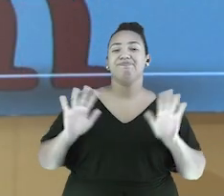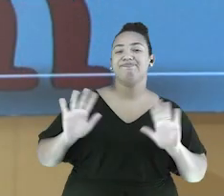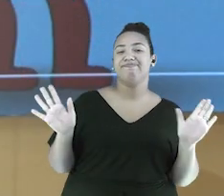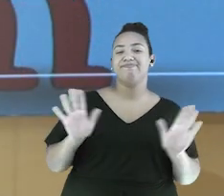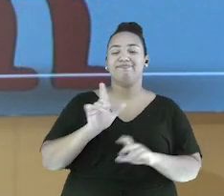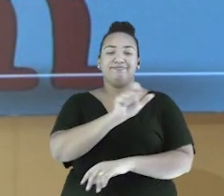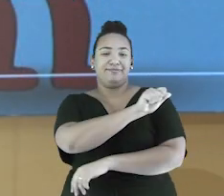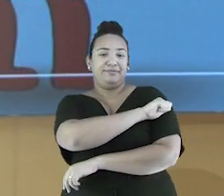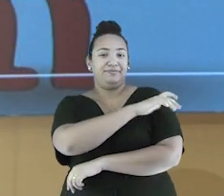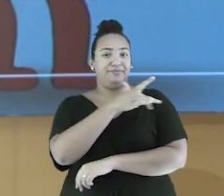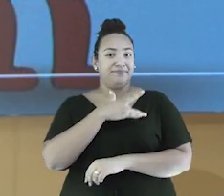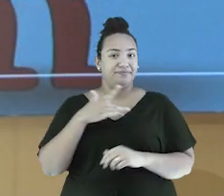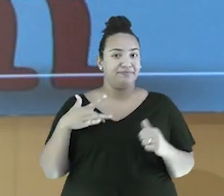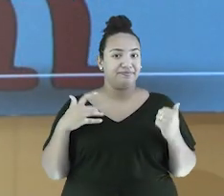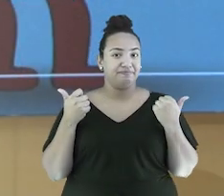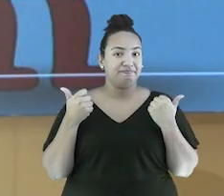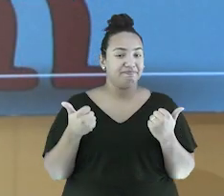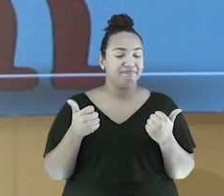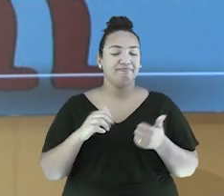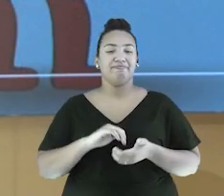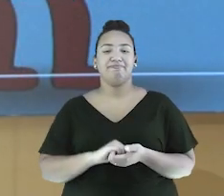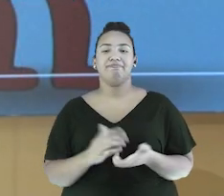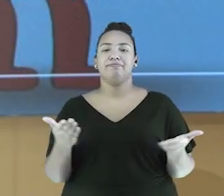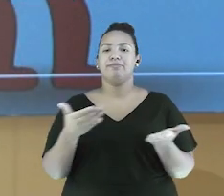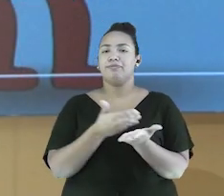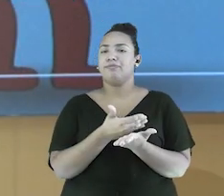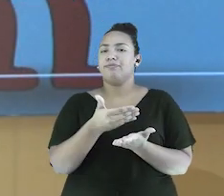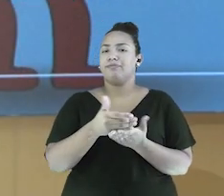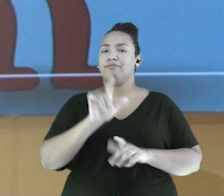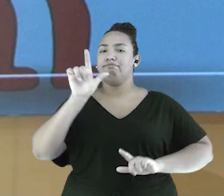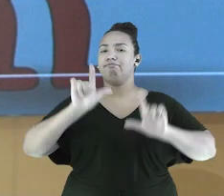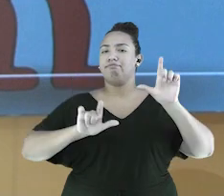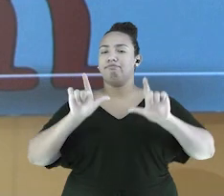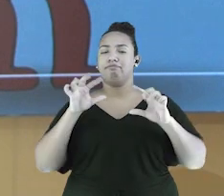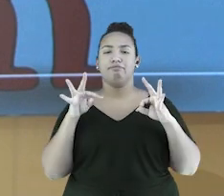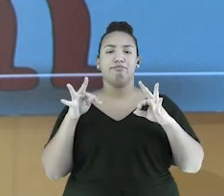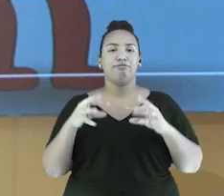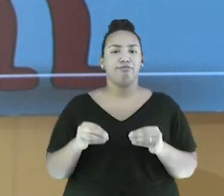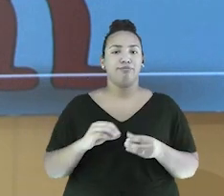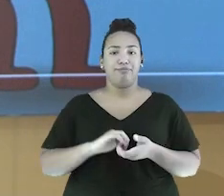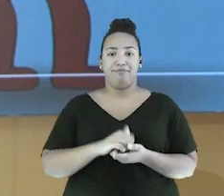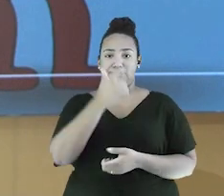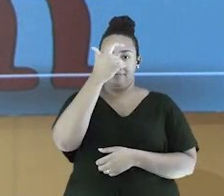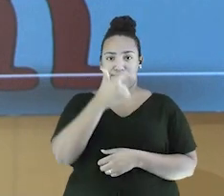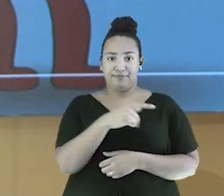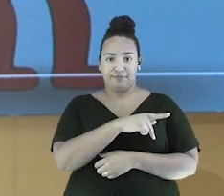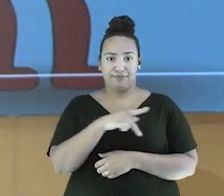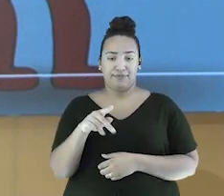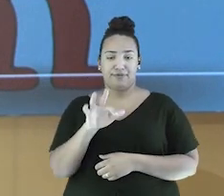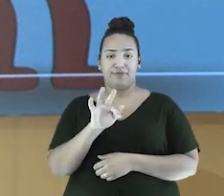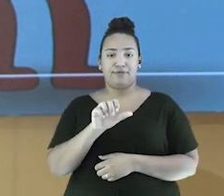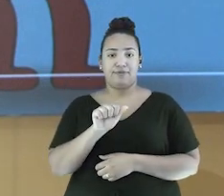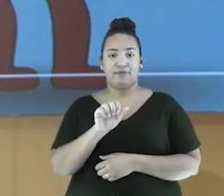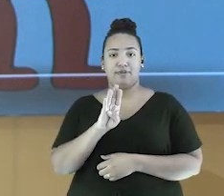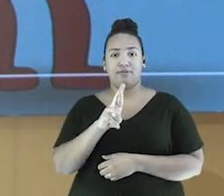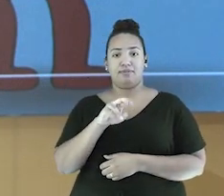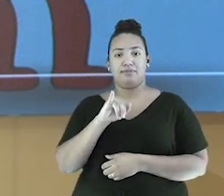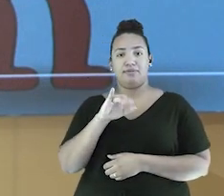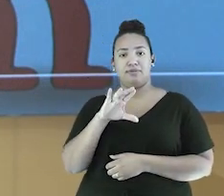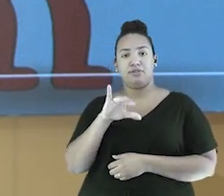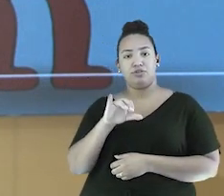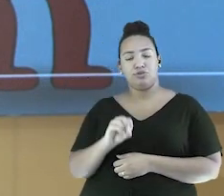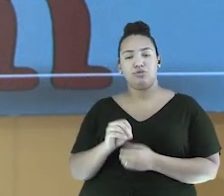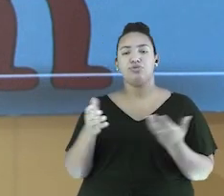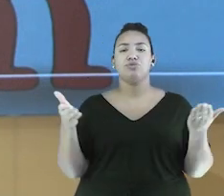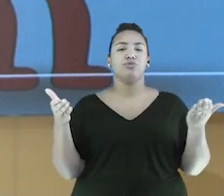Olá, estudantes! Como vocês estão? Estamos começando mais um programa Tudo TV. Sou o professor Fabrício e hoje nós